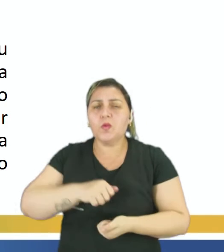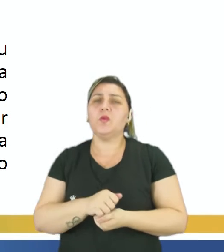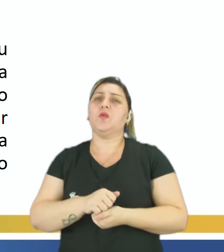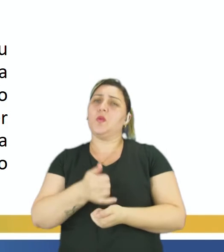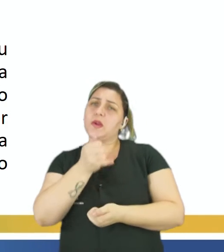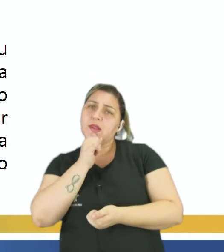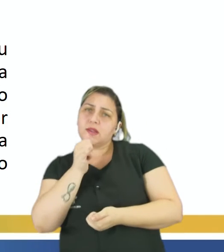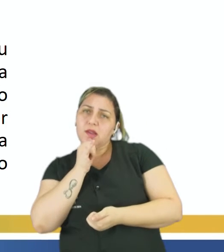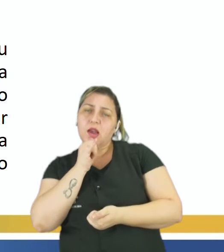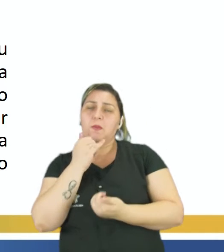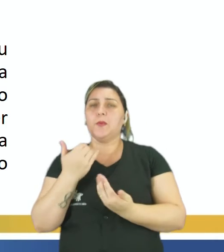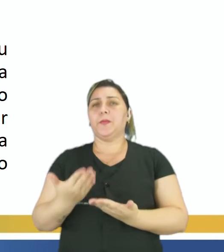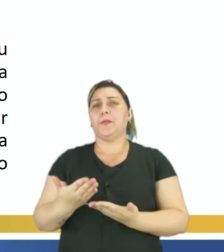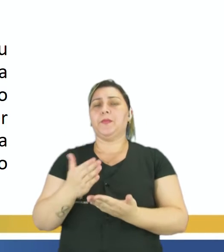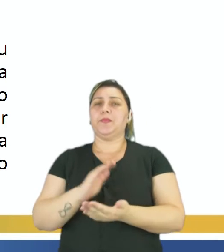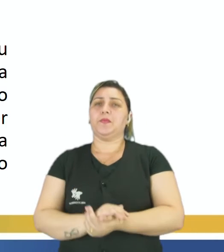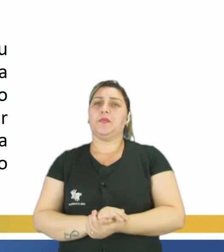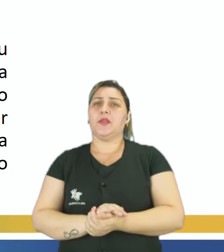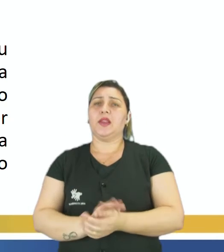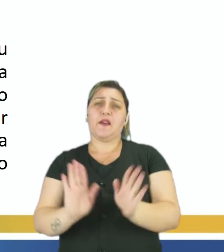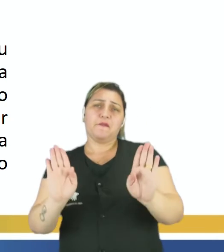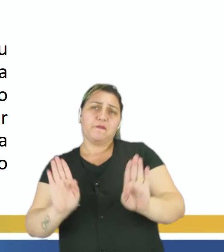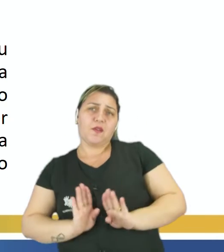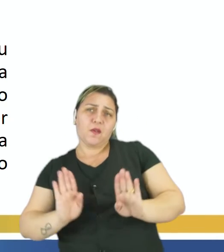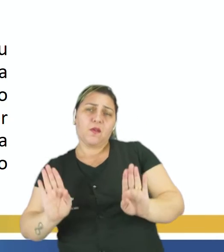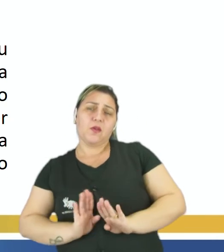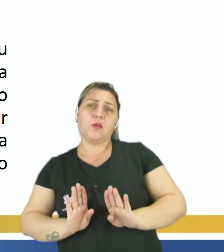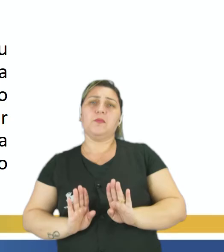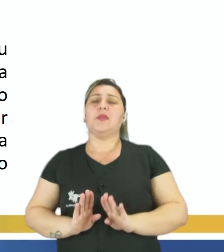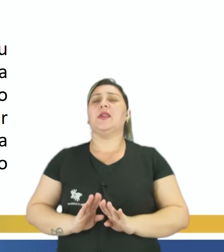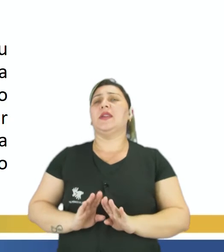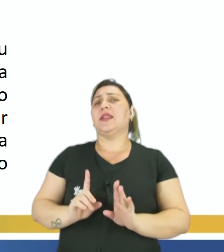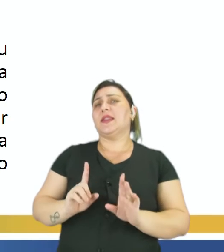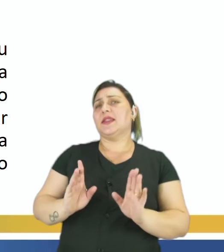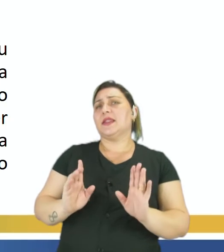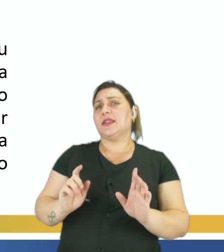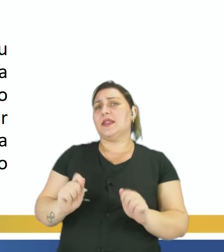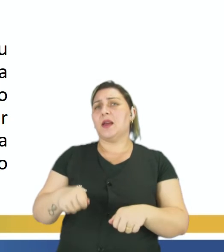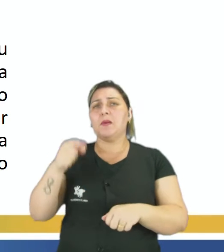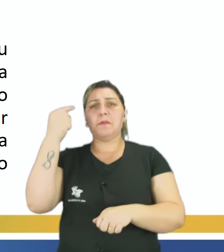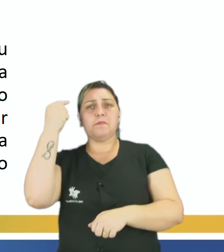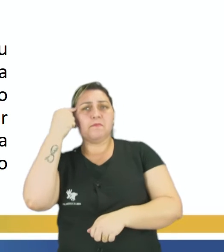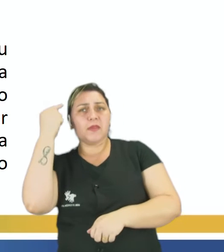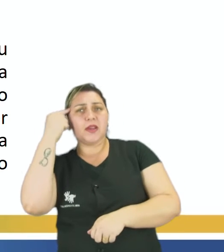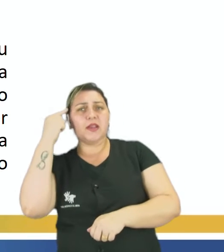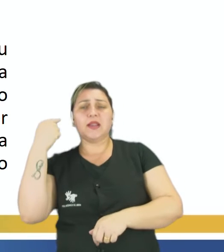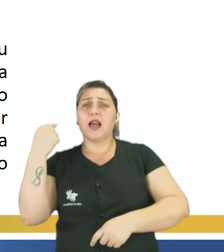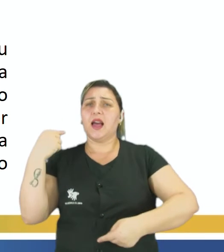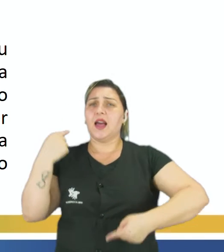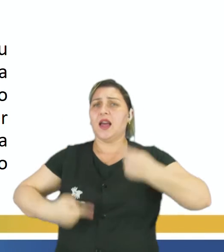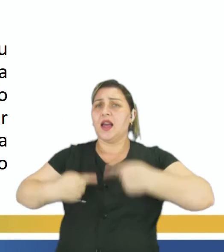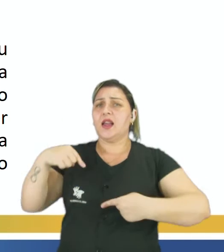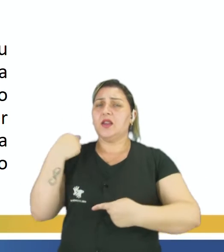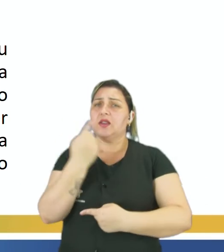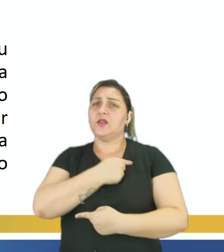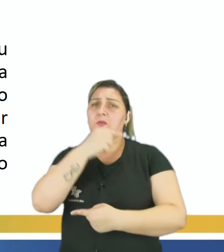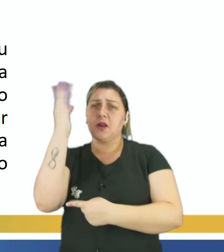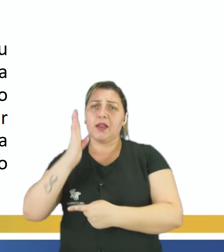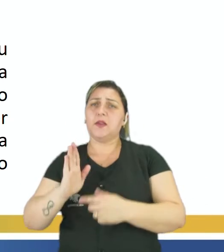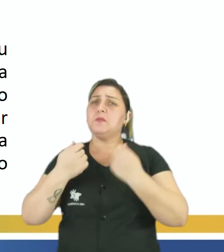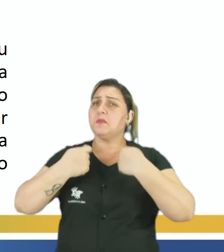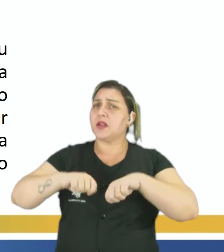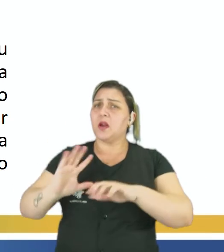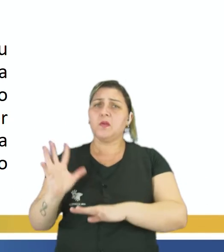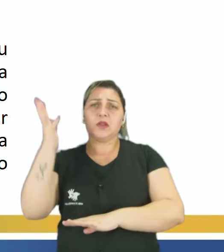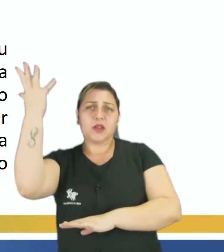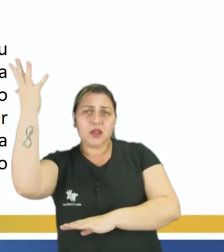um exemplo, né? Da fome, tá? Para a gente refletir à luz da nossa política, o que realmente acontece